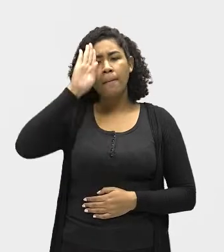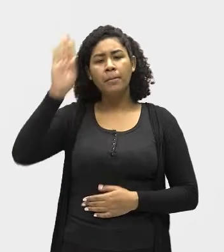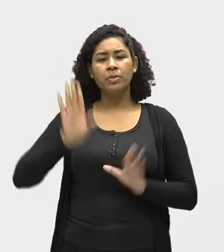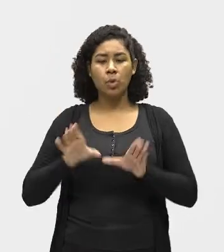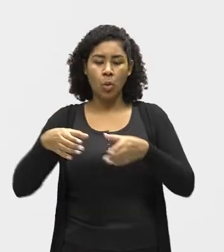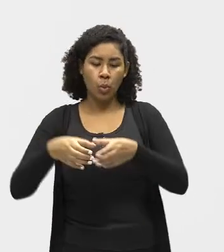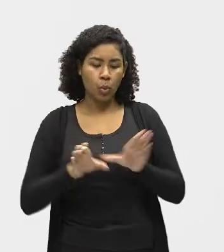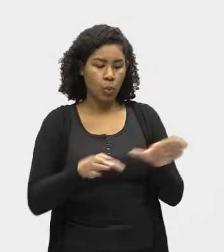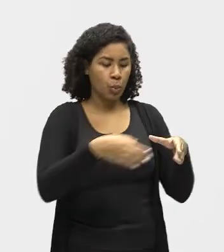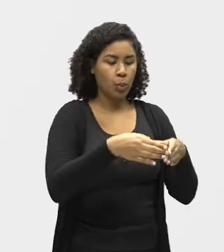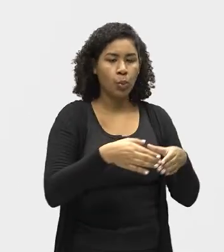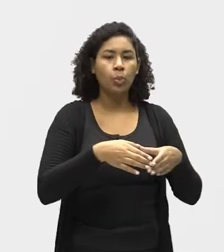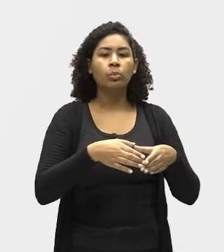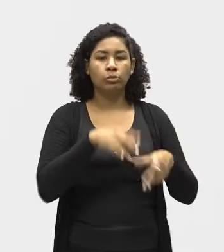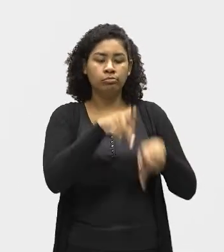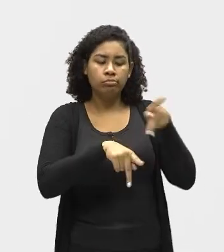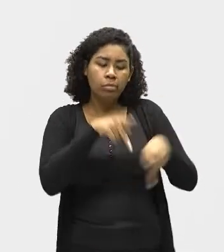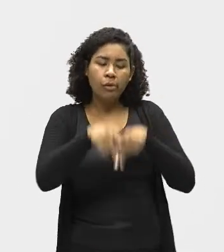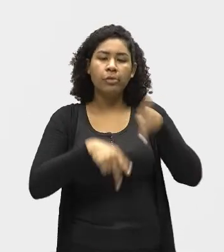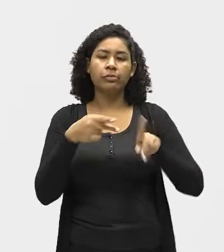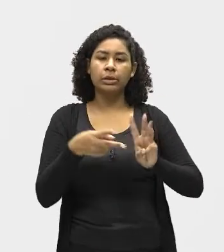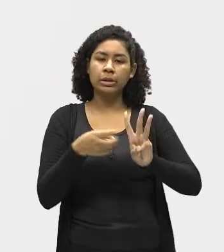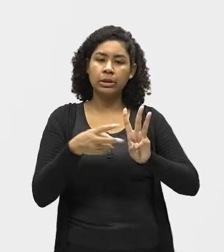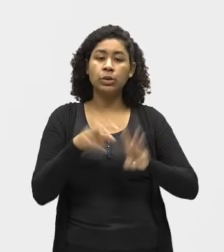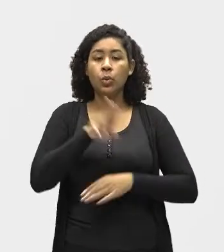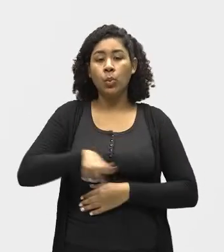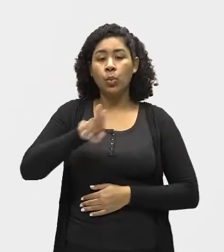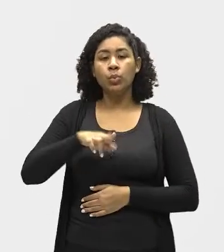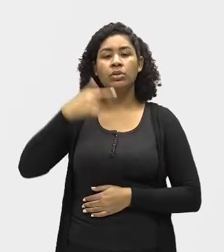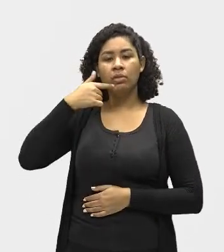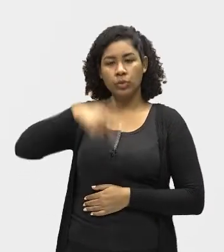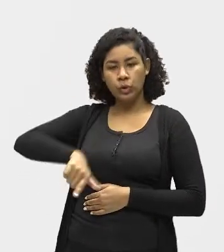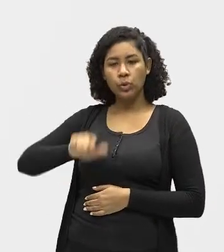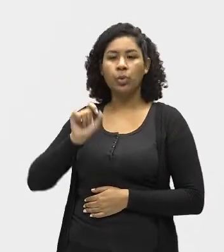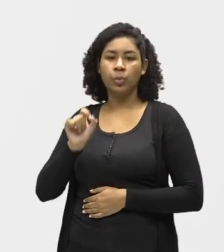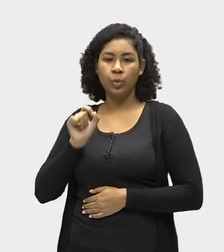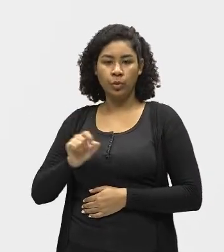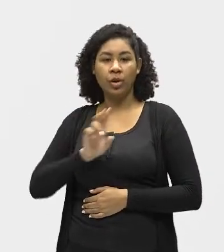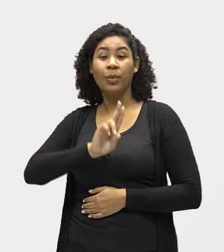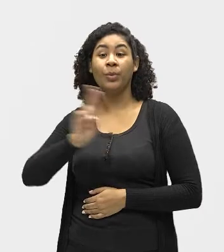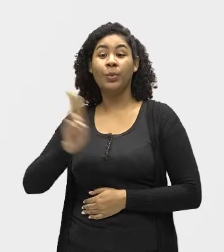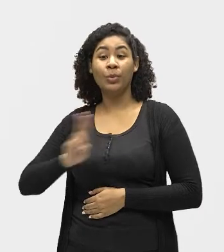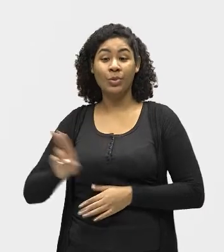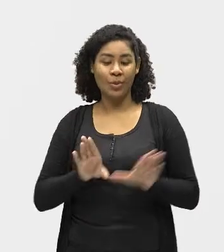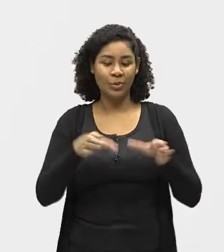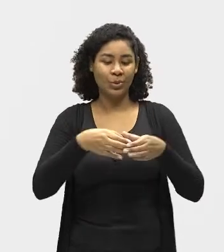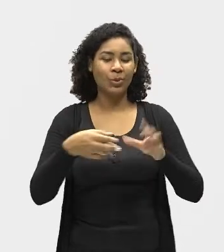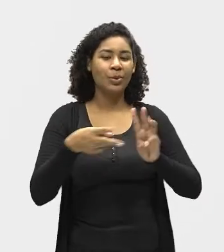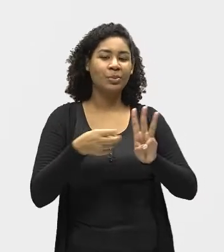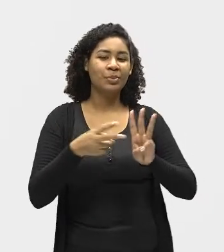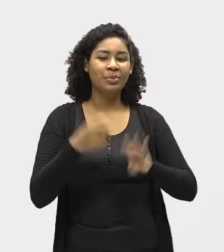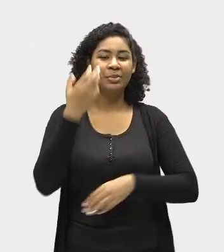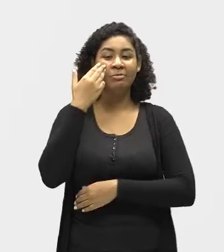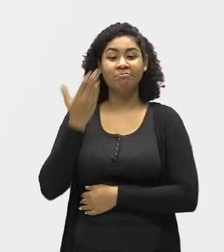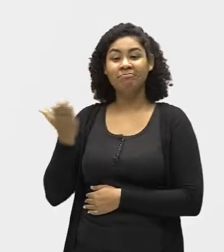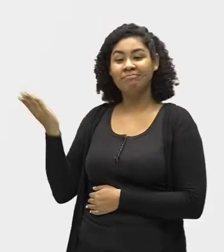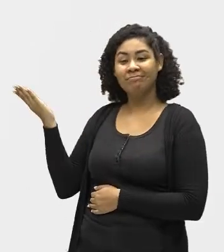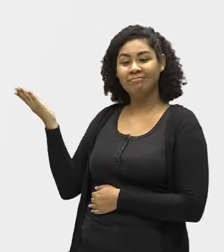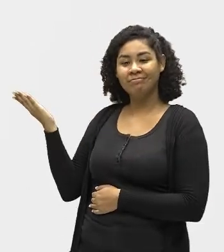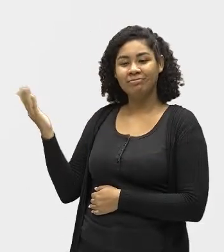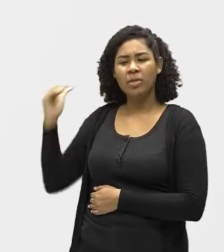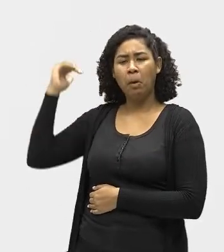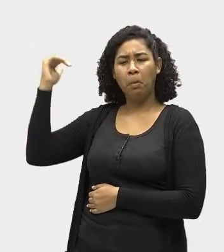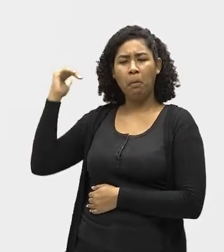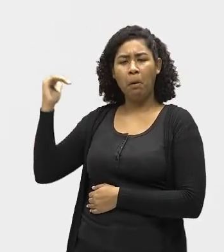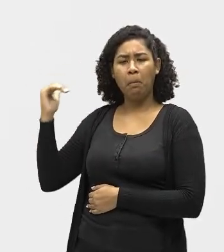ou falavam línguas deste tronco são os Caetés, os Tabajaras,